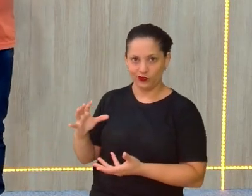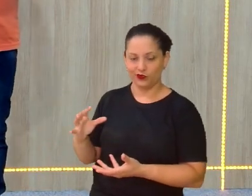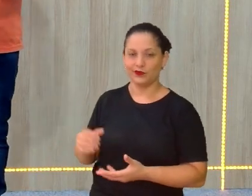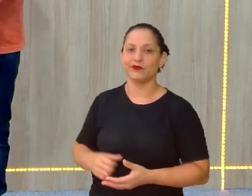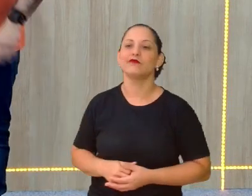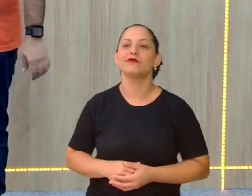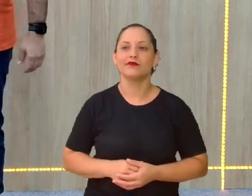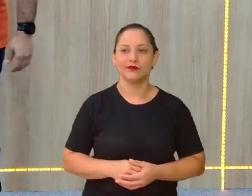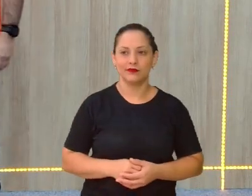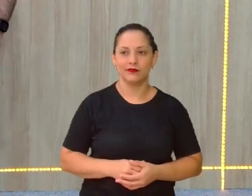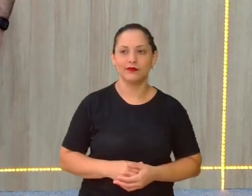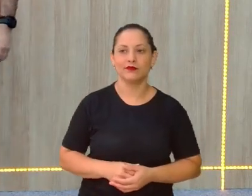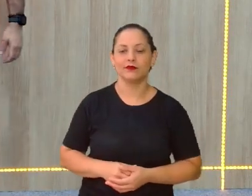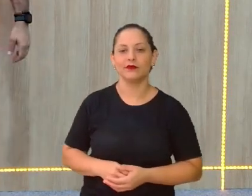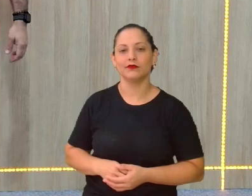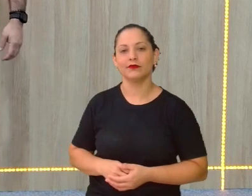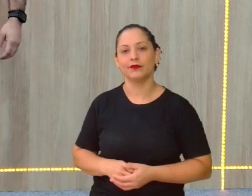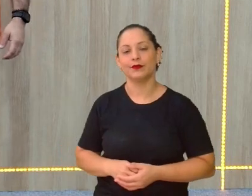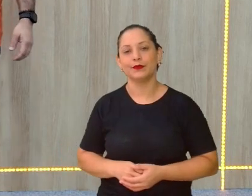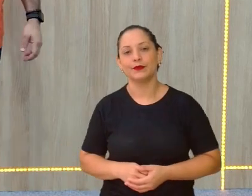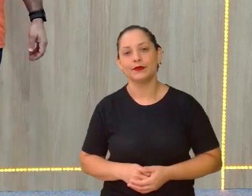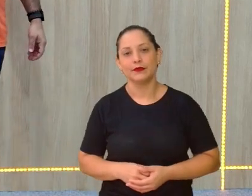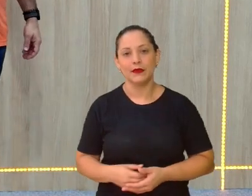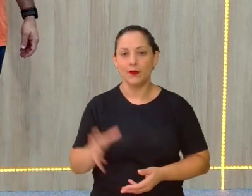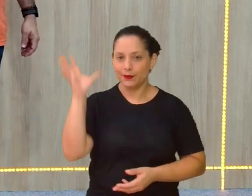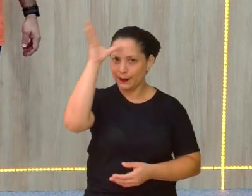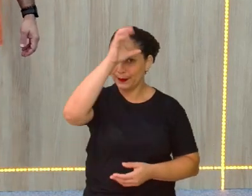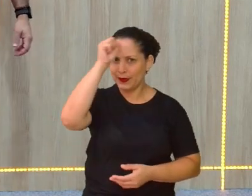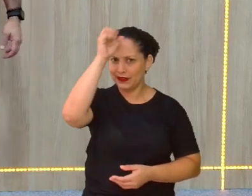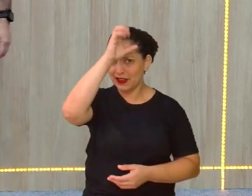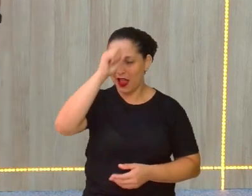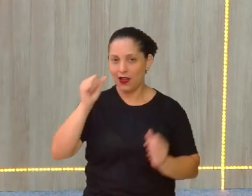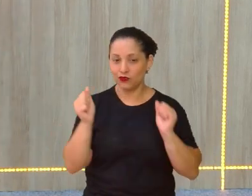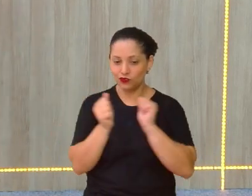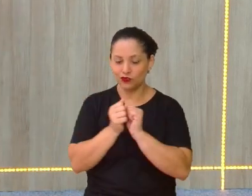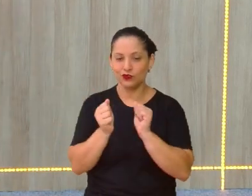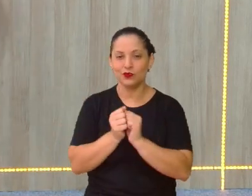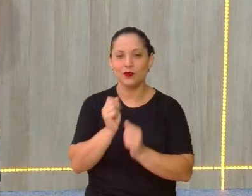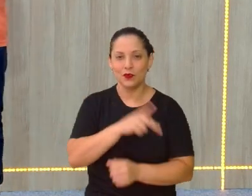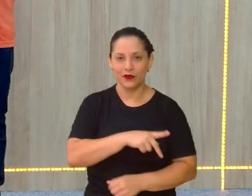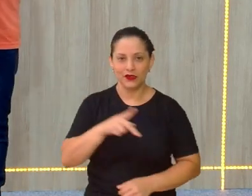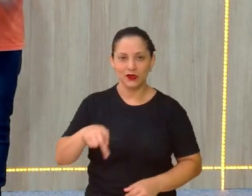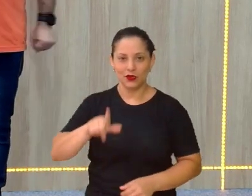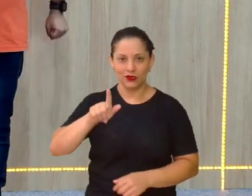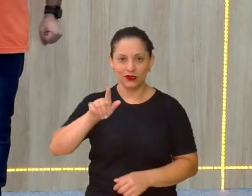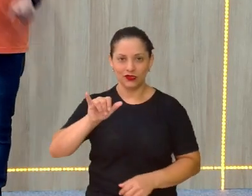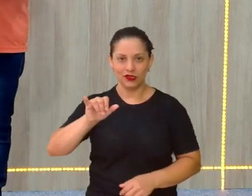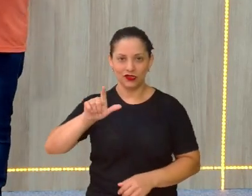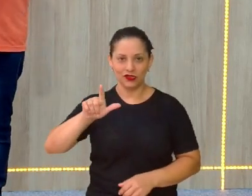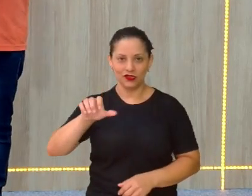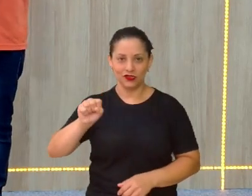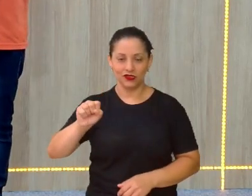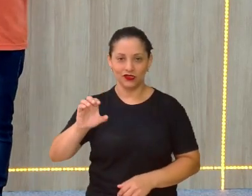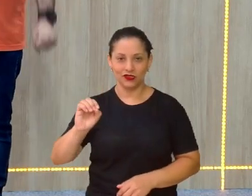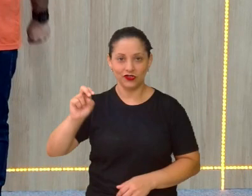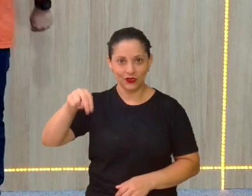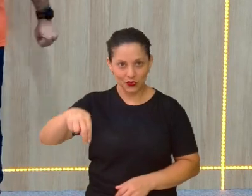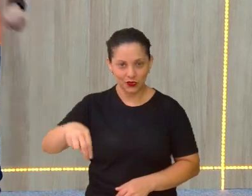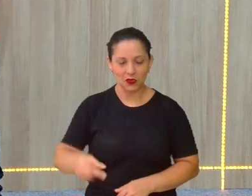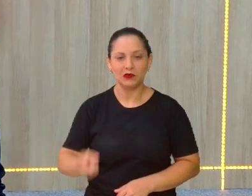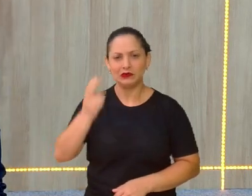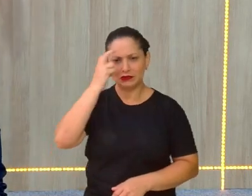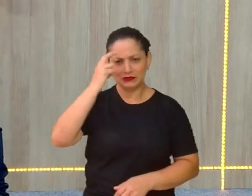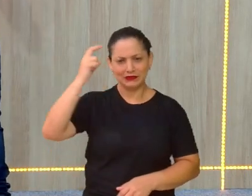península, ok? Então, isso eu aprendi com o professor Gilson também. Viu? O professor é sabido, muito sabido, professor